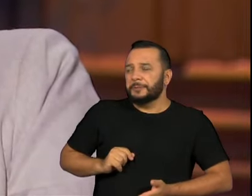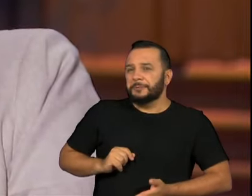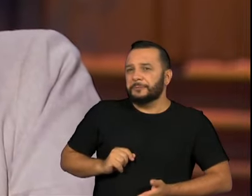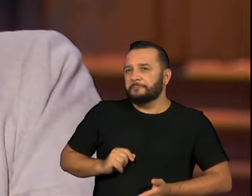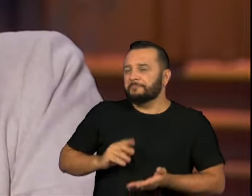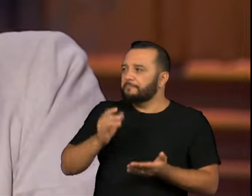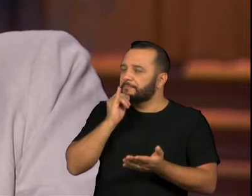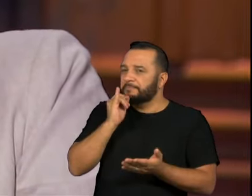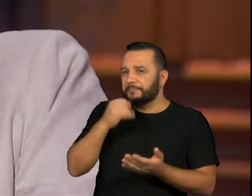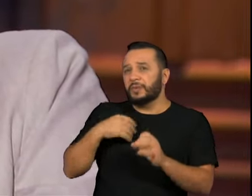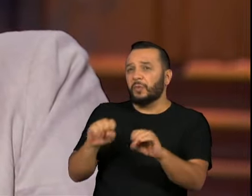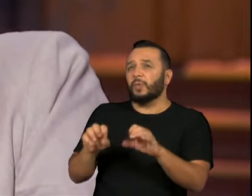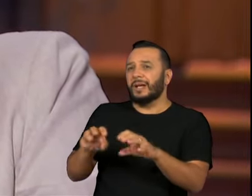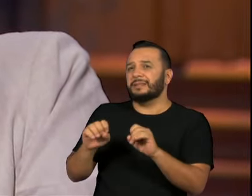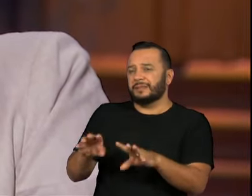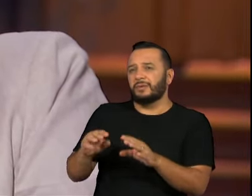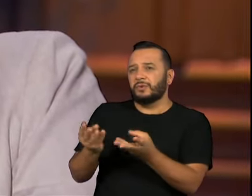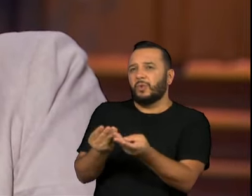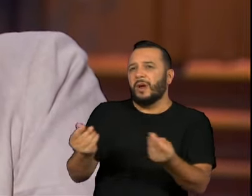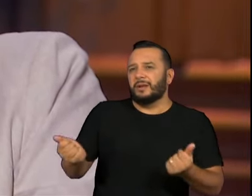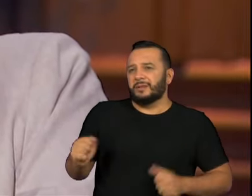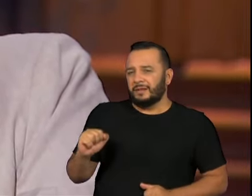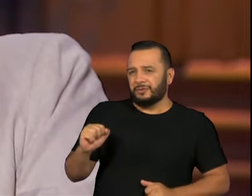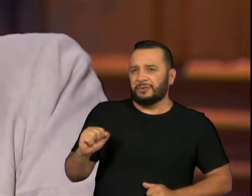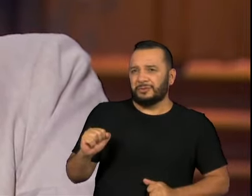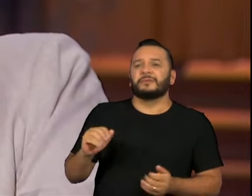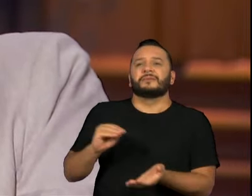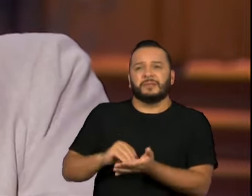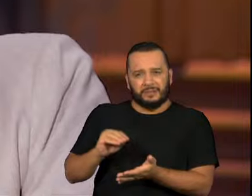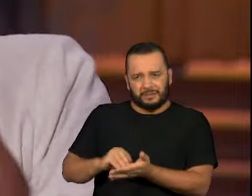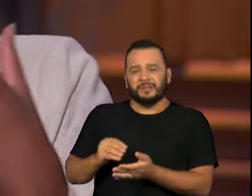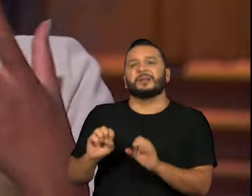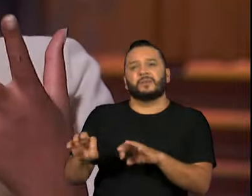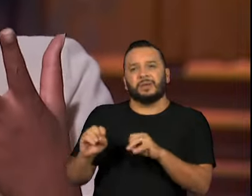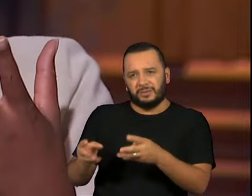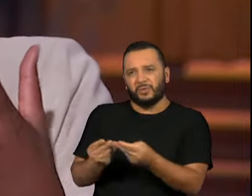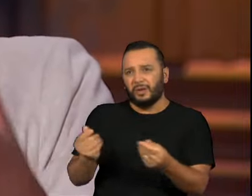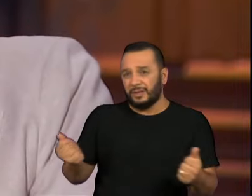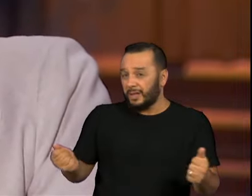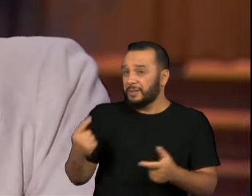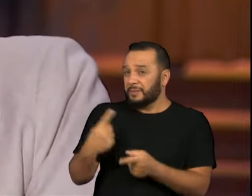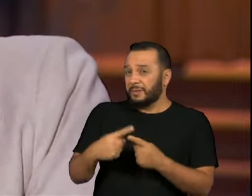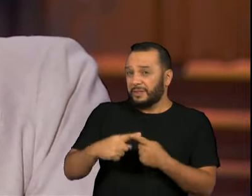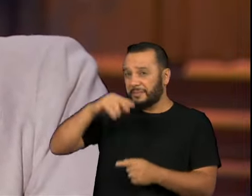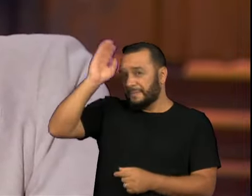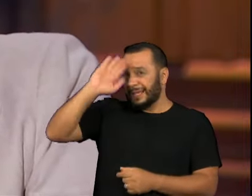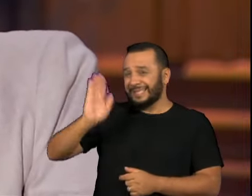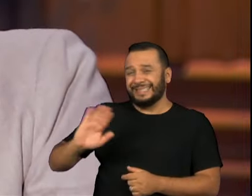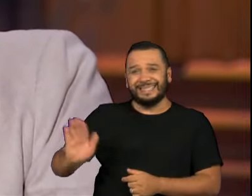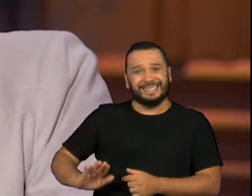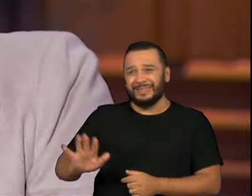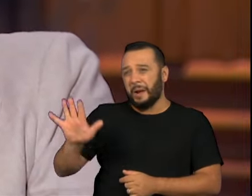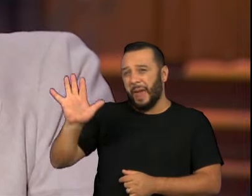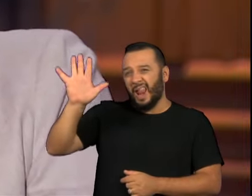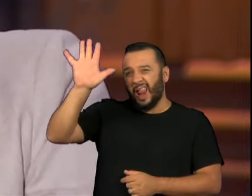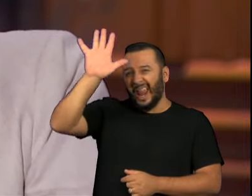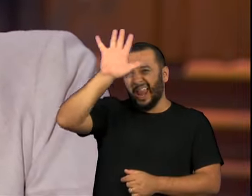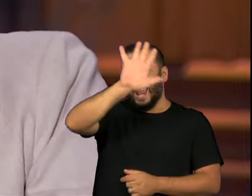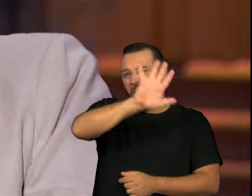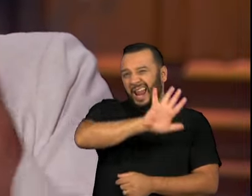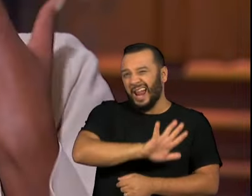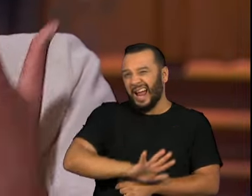educação de qualidade a gente tá em lugares né a gente tem que entender o Brasil que se país Continental e que